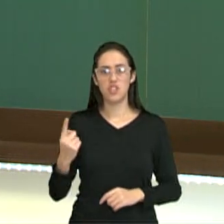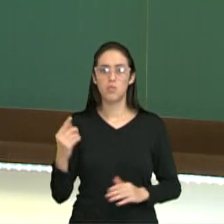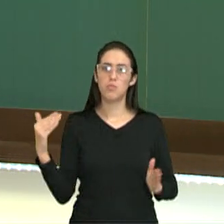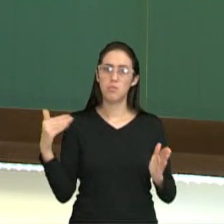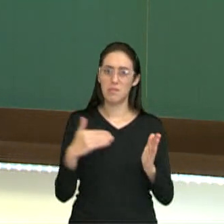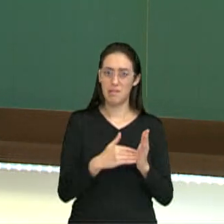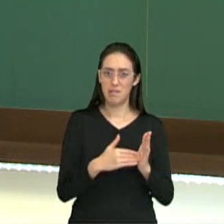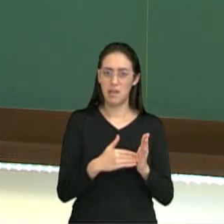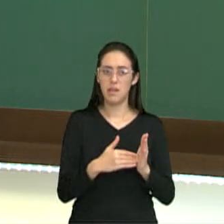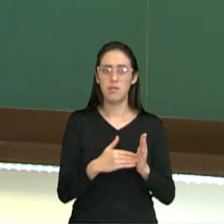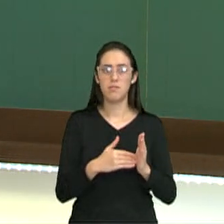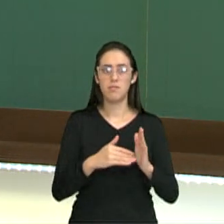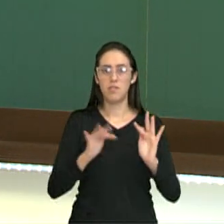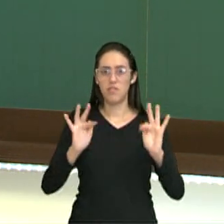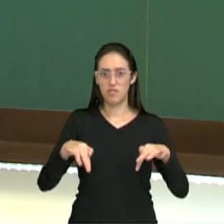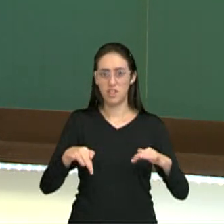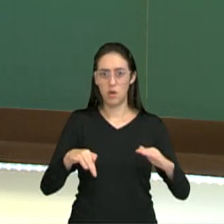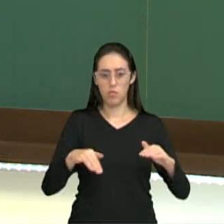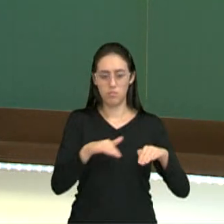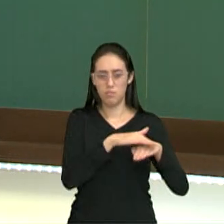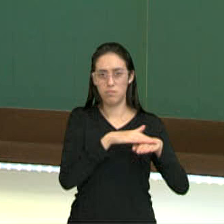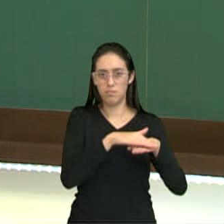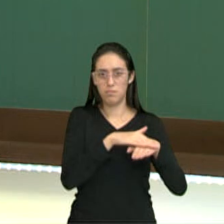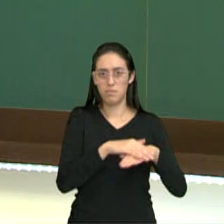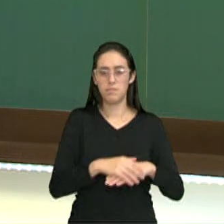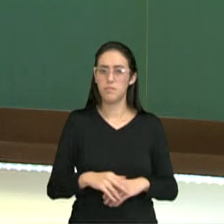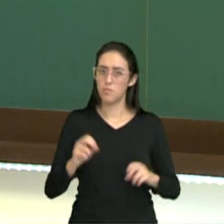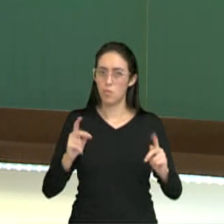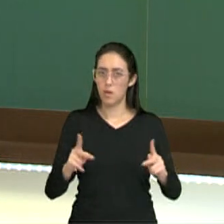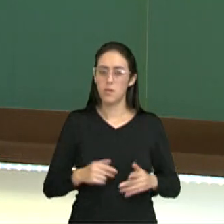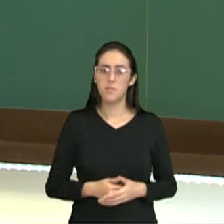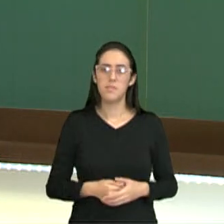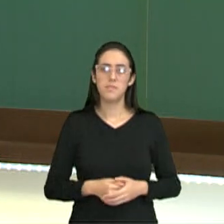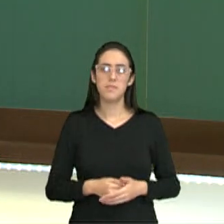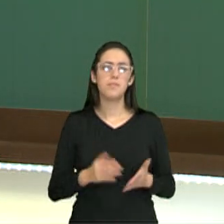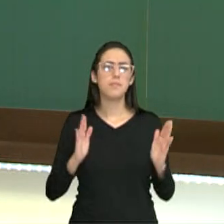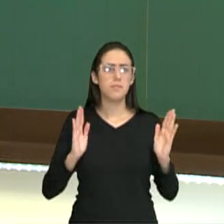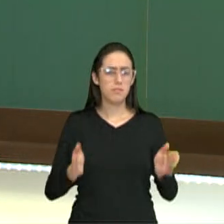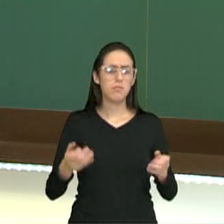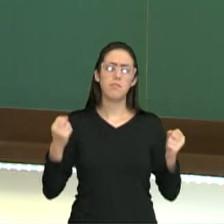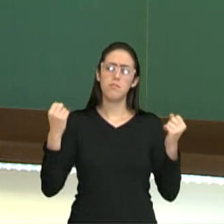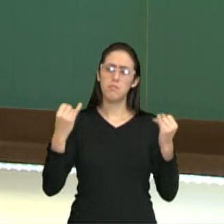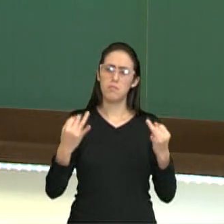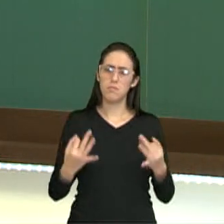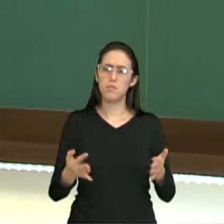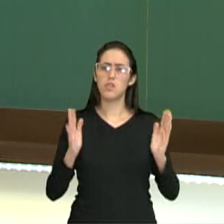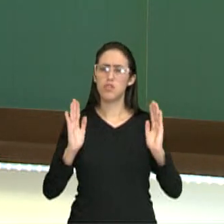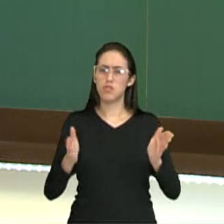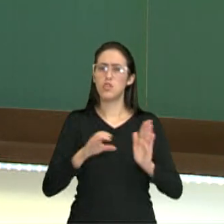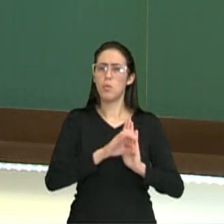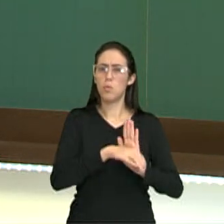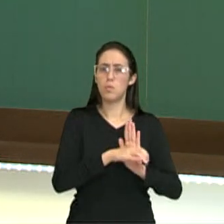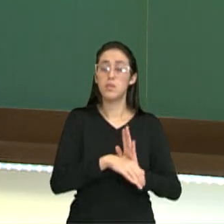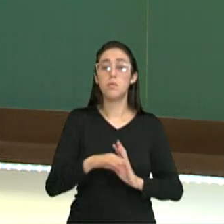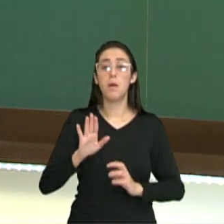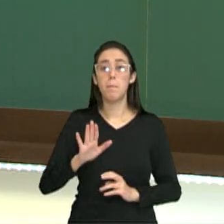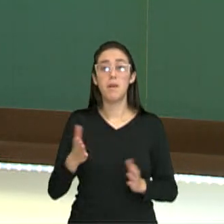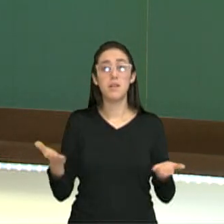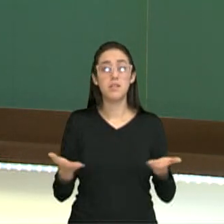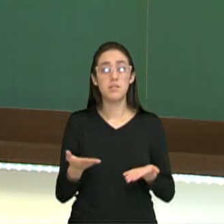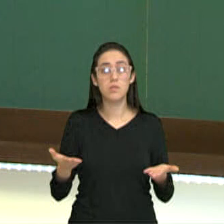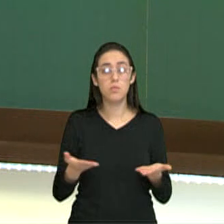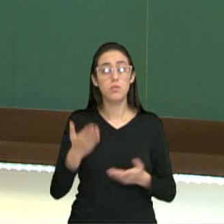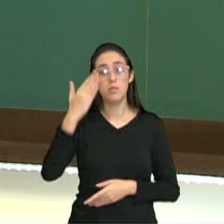aqui. Joia? Bem, já começamos a conversar, já falamos vários conceitos, mas agora eu vou trazer